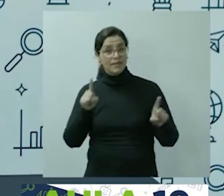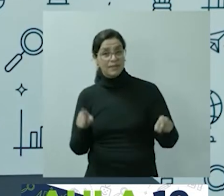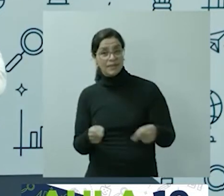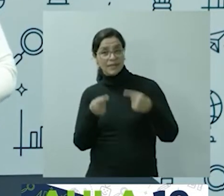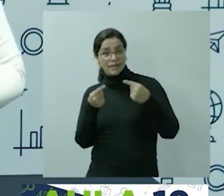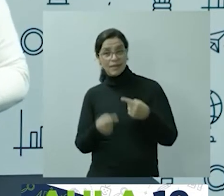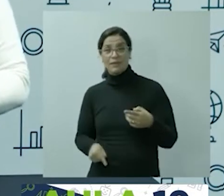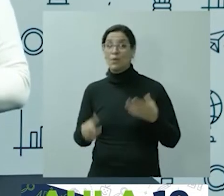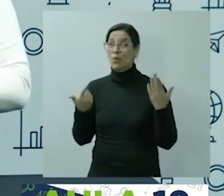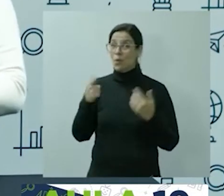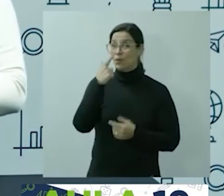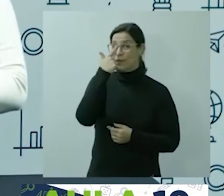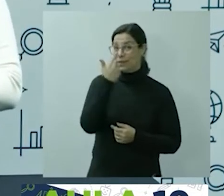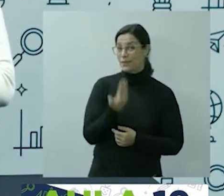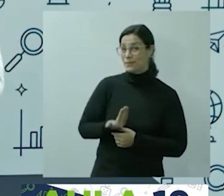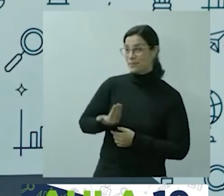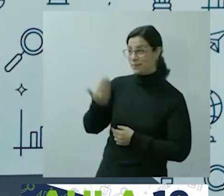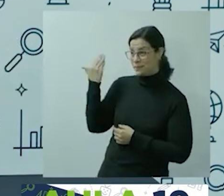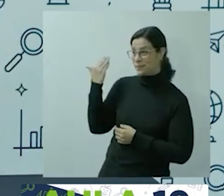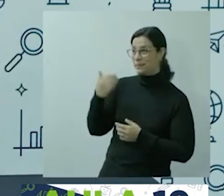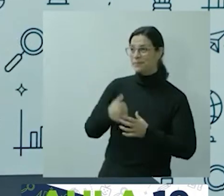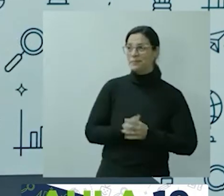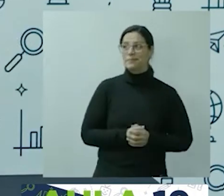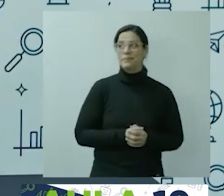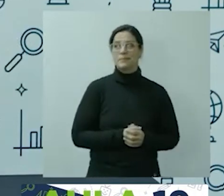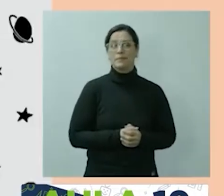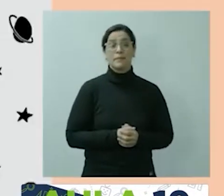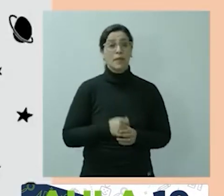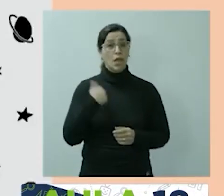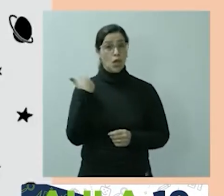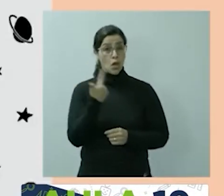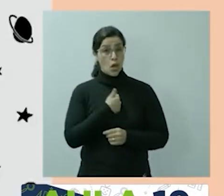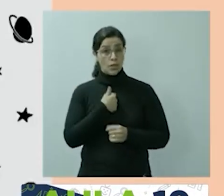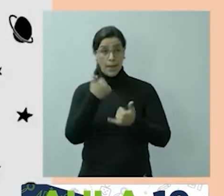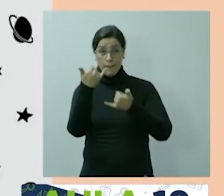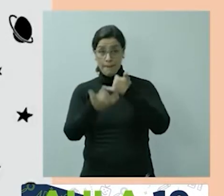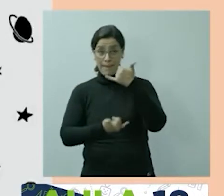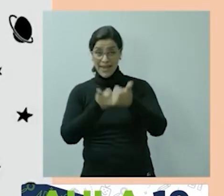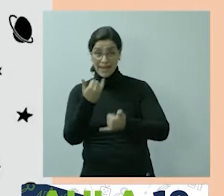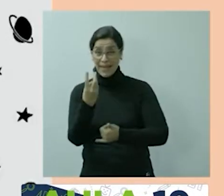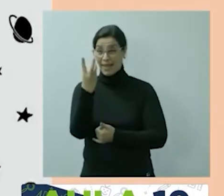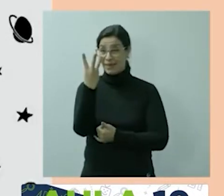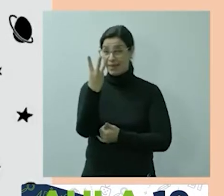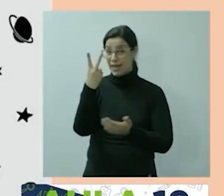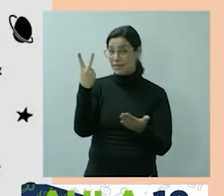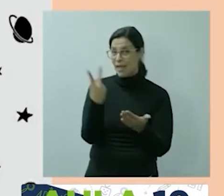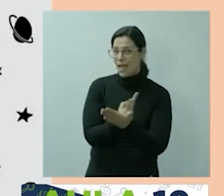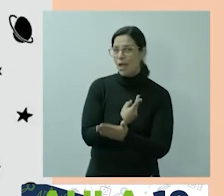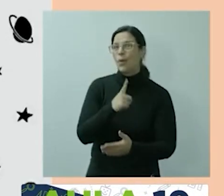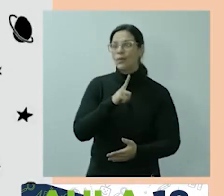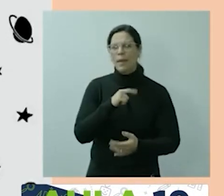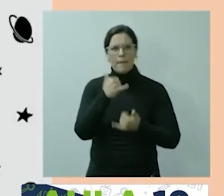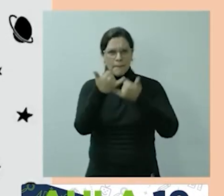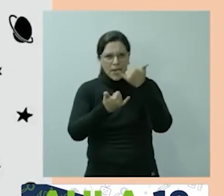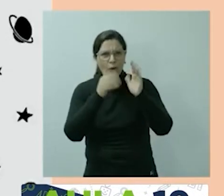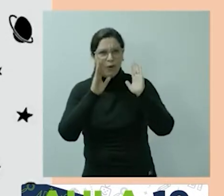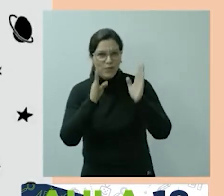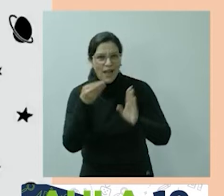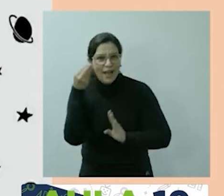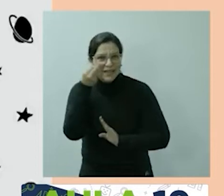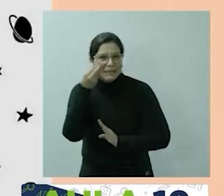desafio? Olhem lá na tela de vocês. Jogo dos três erros. Já